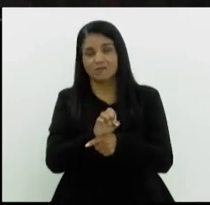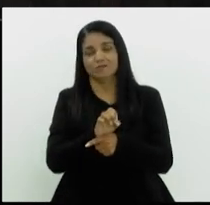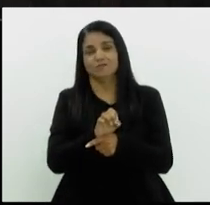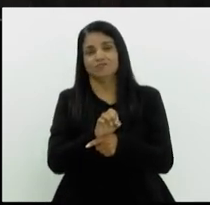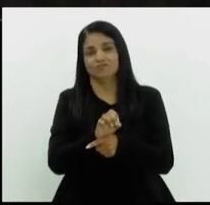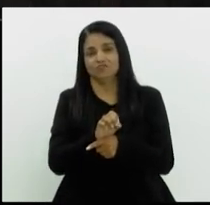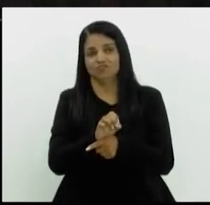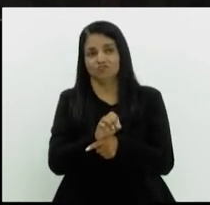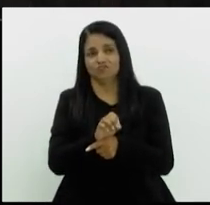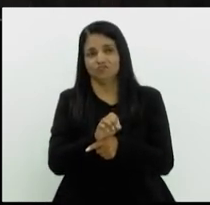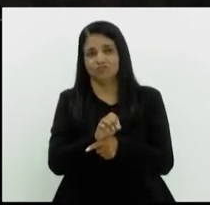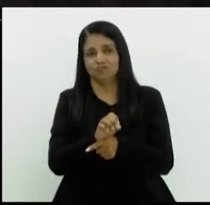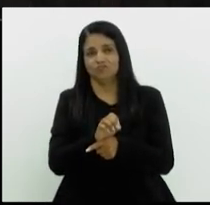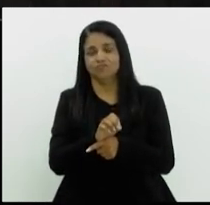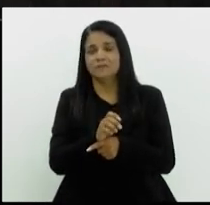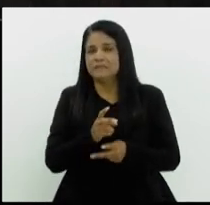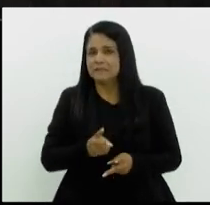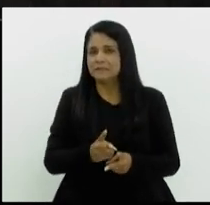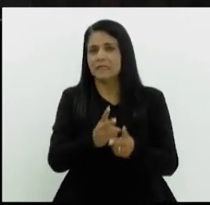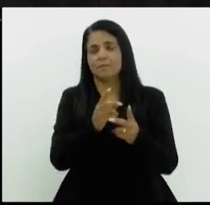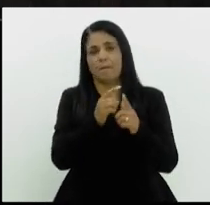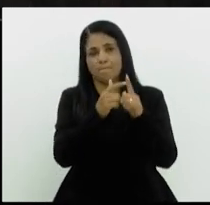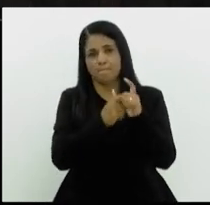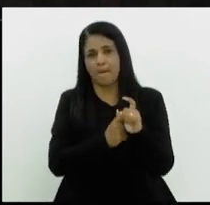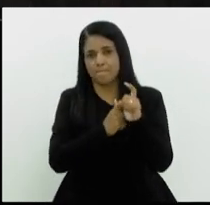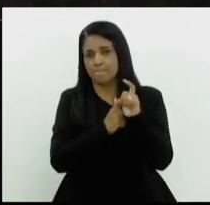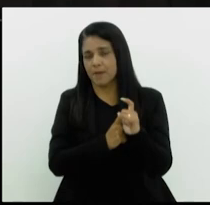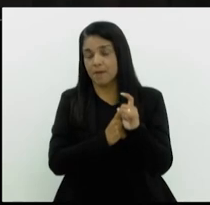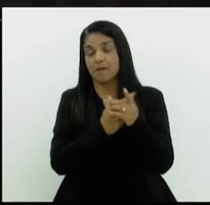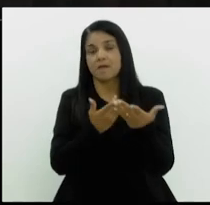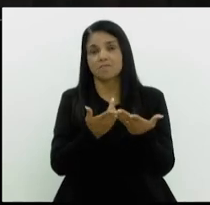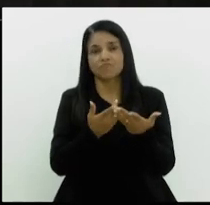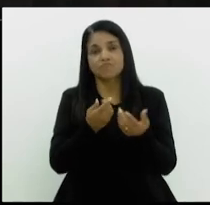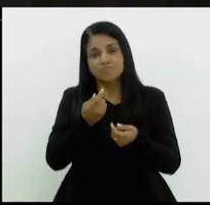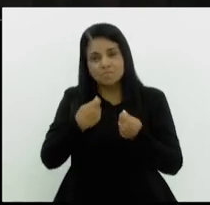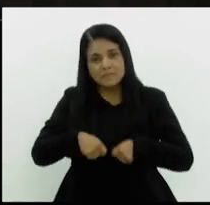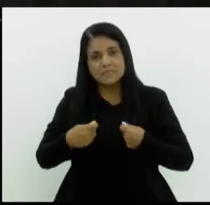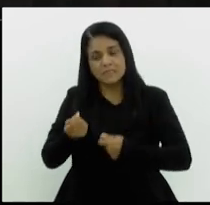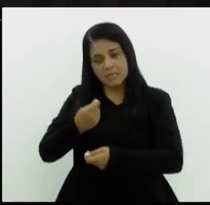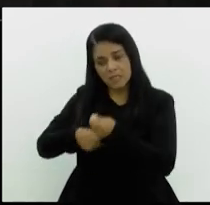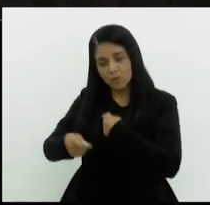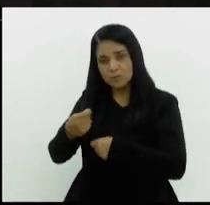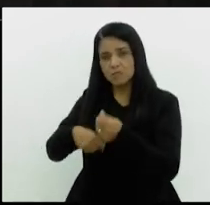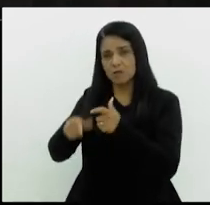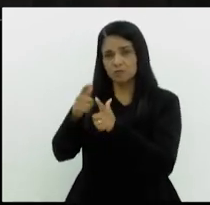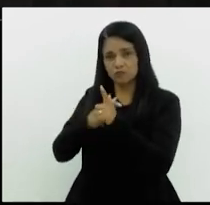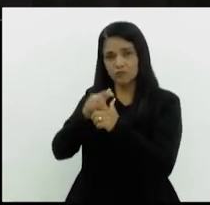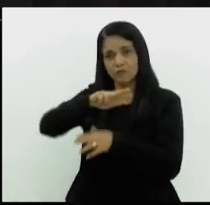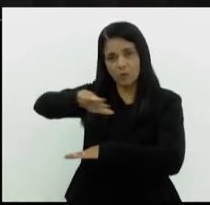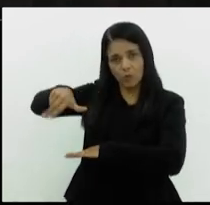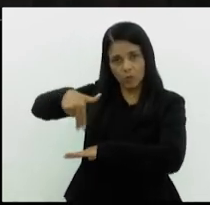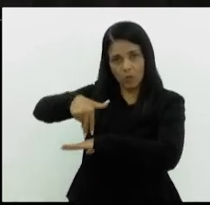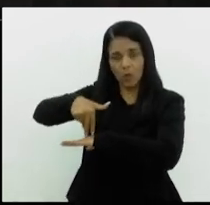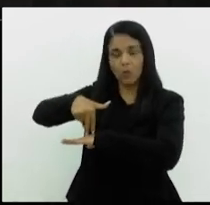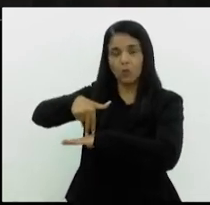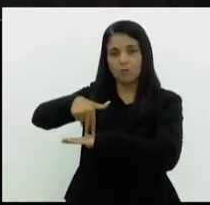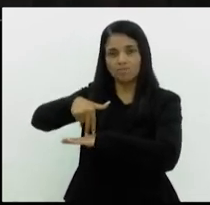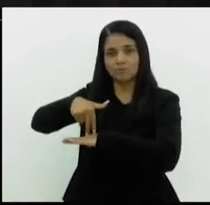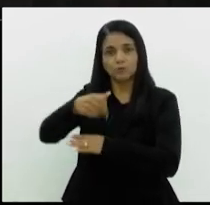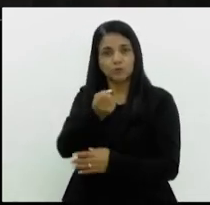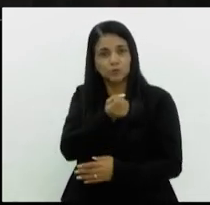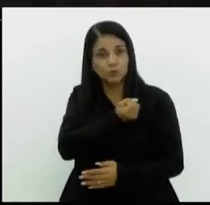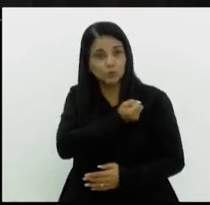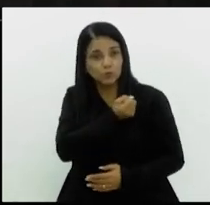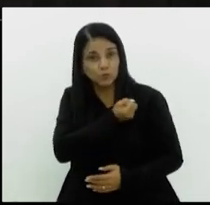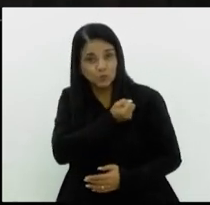da situação de penúria sem uma renegociação da dívida com a União, os números são